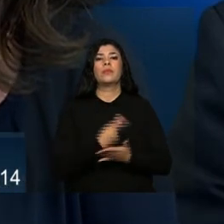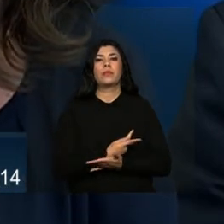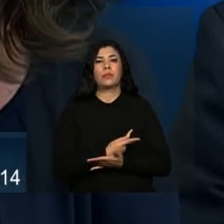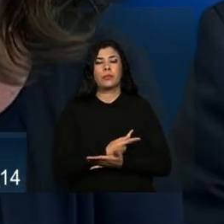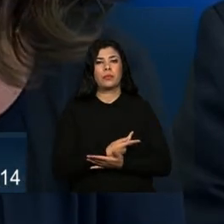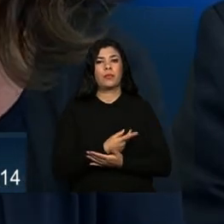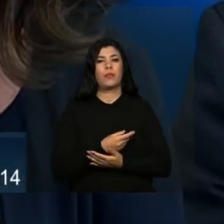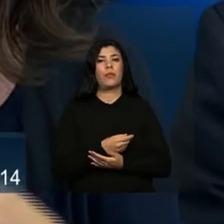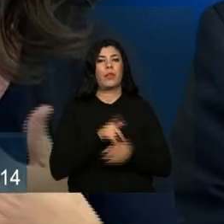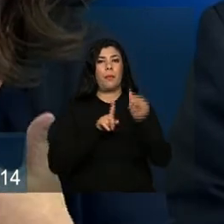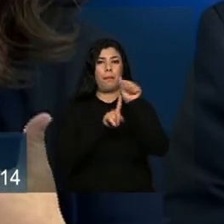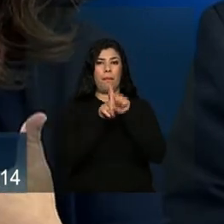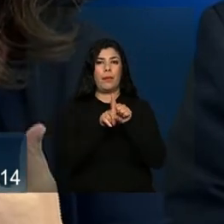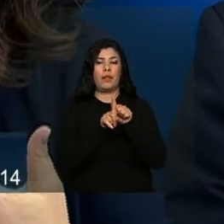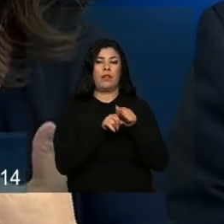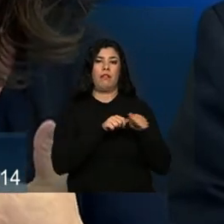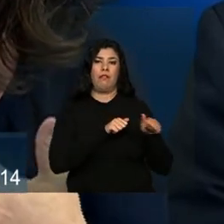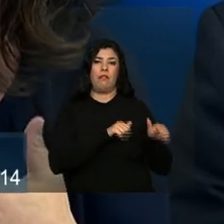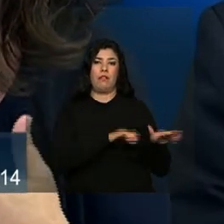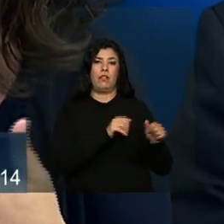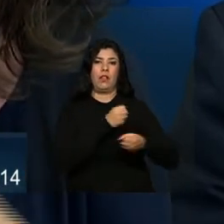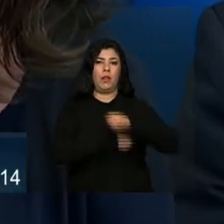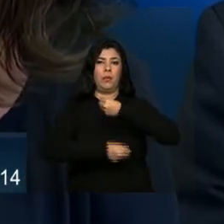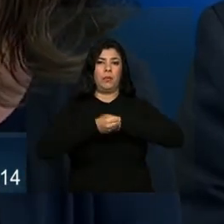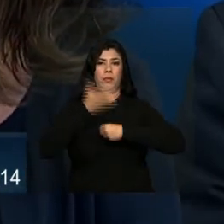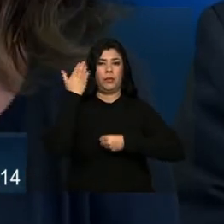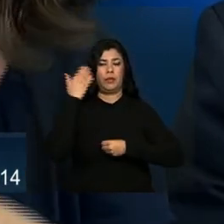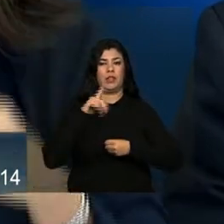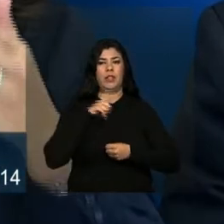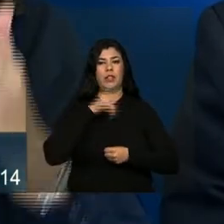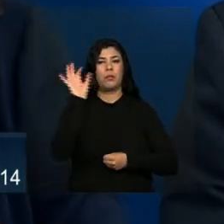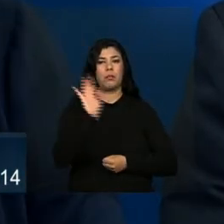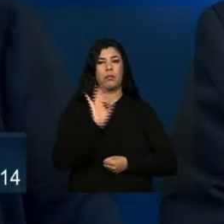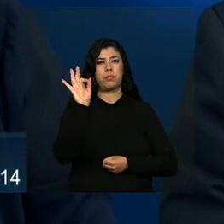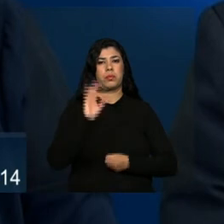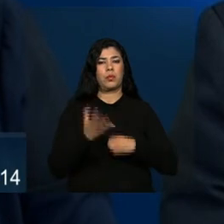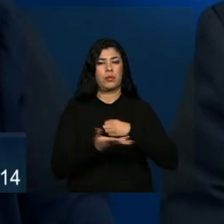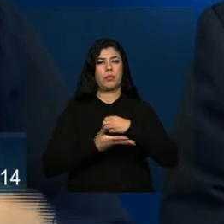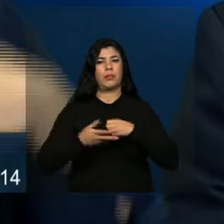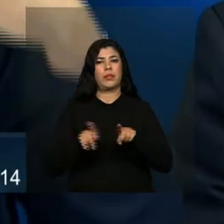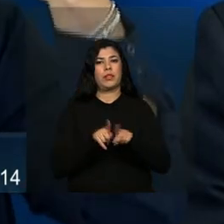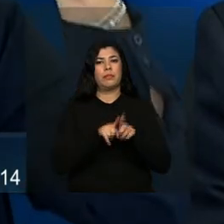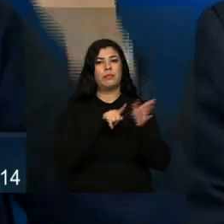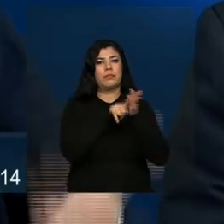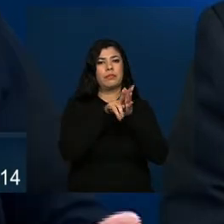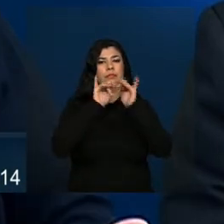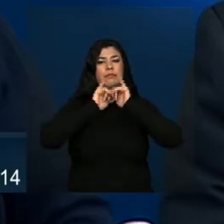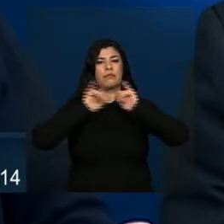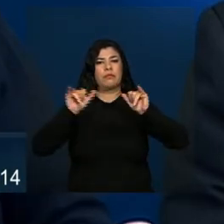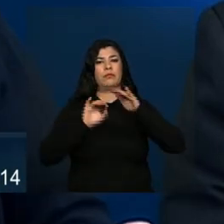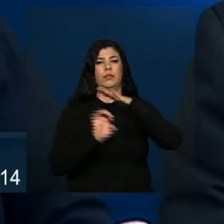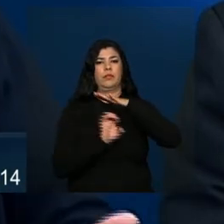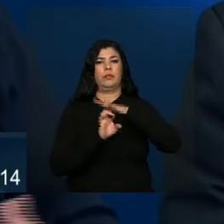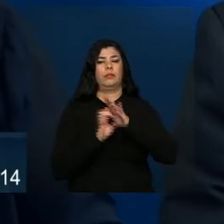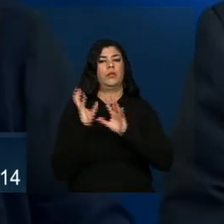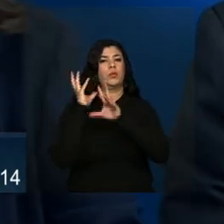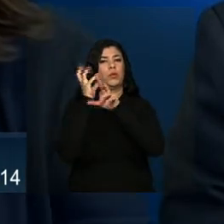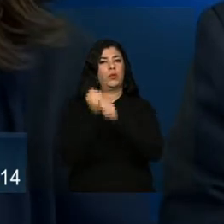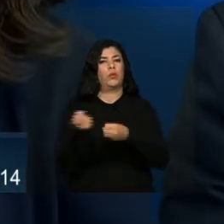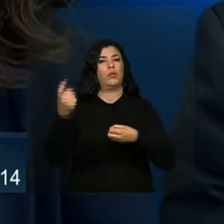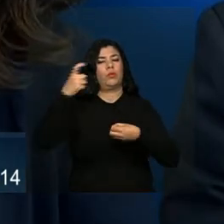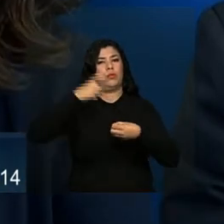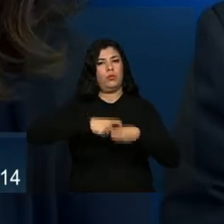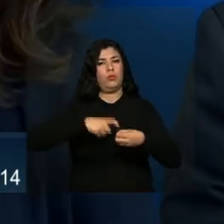em setembro do ano passado nós detectamos o baixo índice de atendimento notificamos a empresa a empresa refez a sua campanha